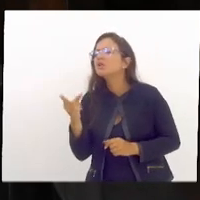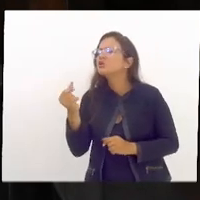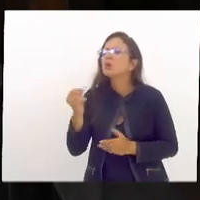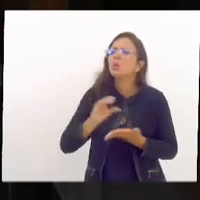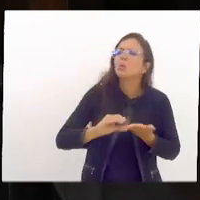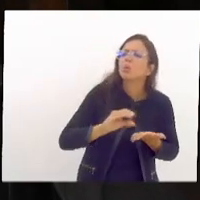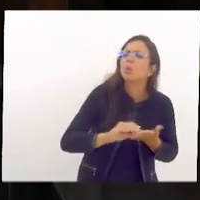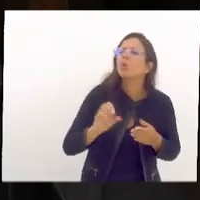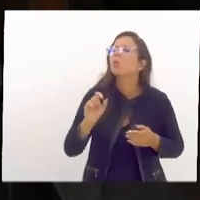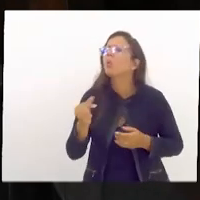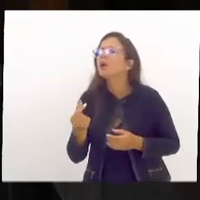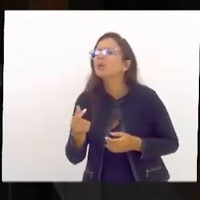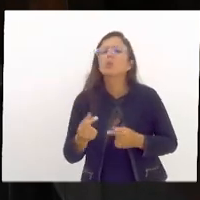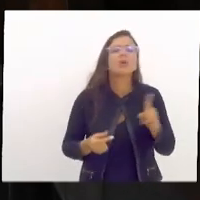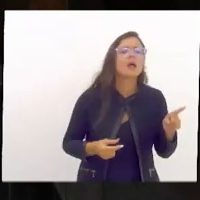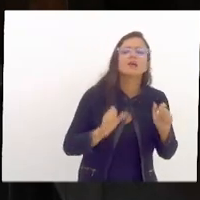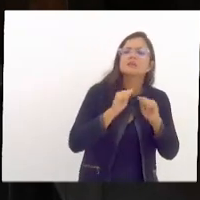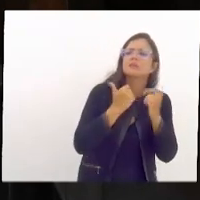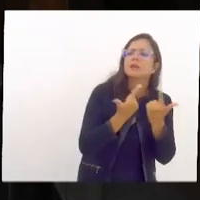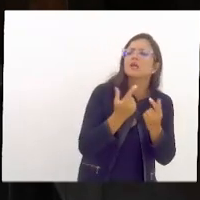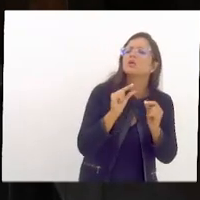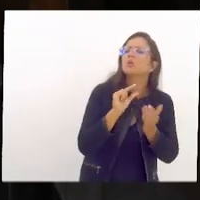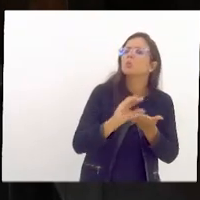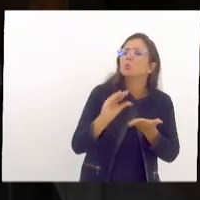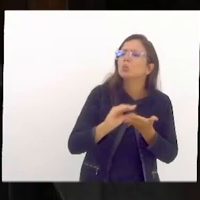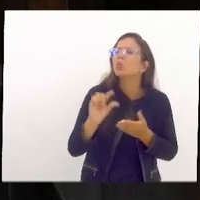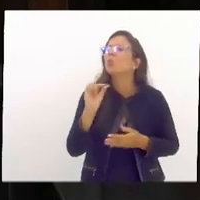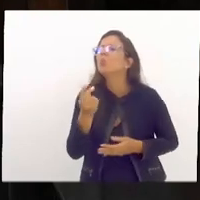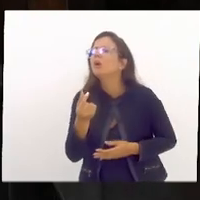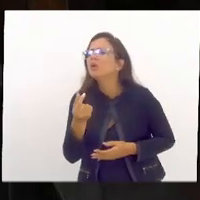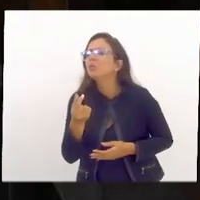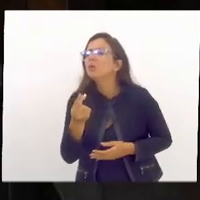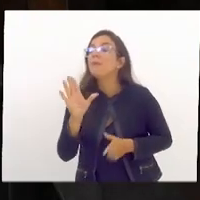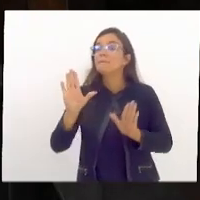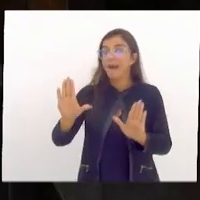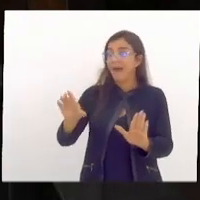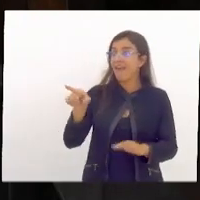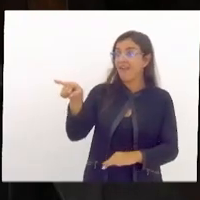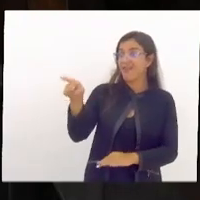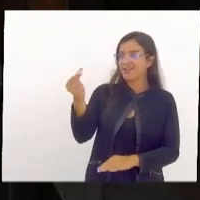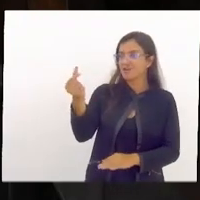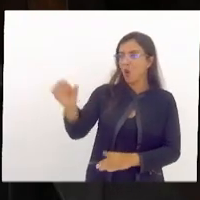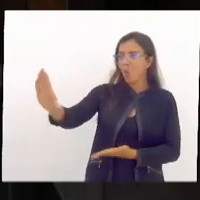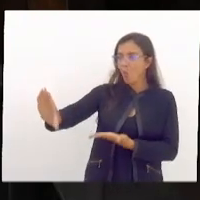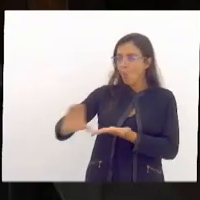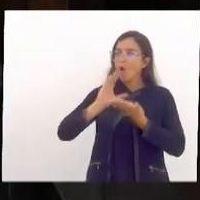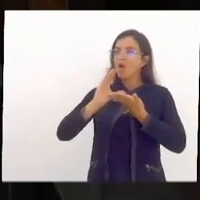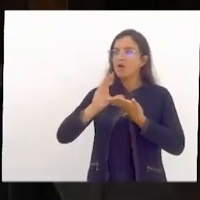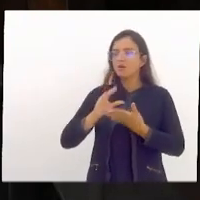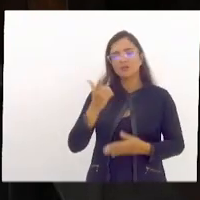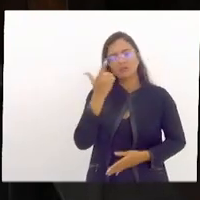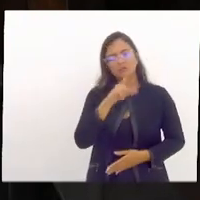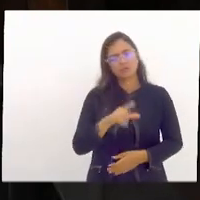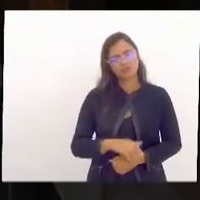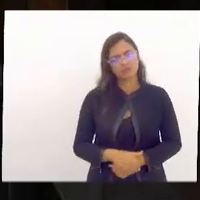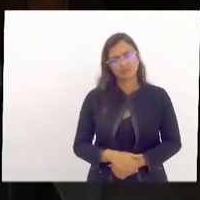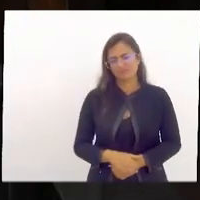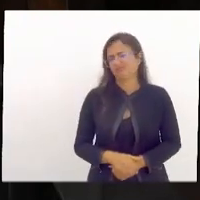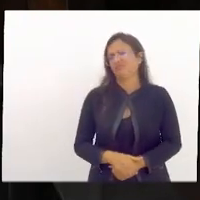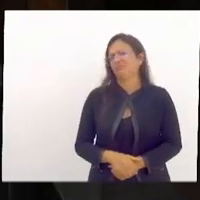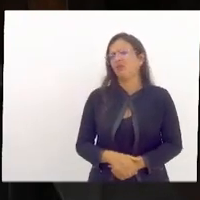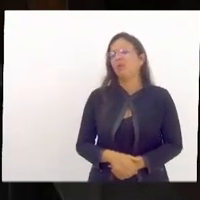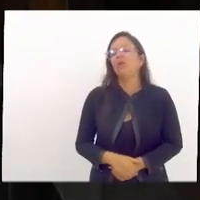quanto a Assembleia contribui, mas diz quanto ele vai receber. Ou seja, não tem nada de preocupação atuarial, porque você já